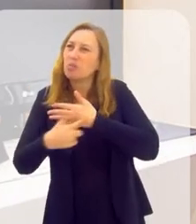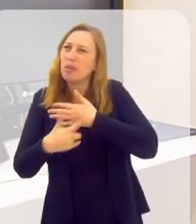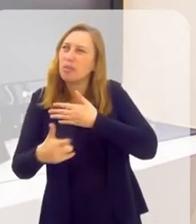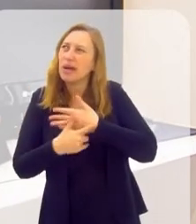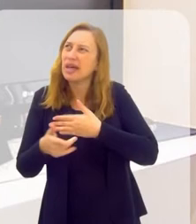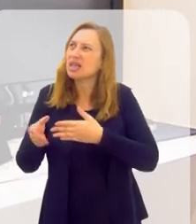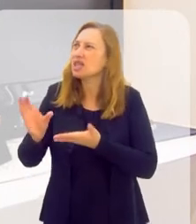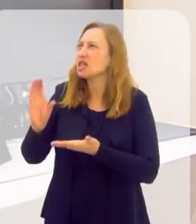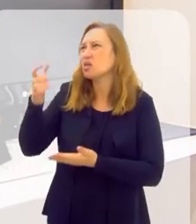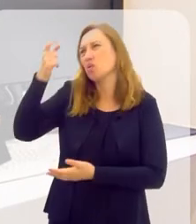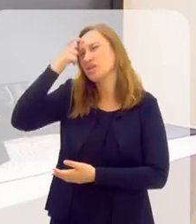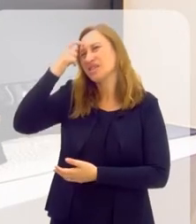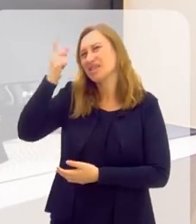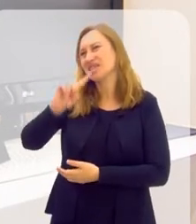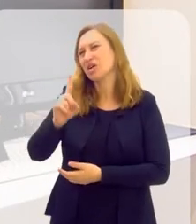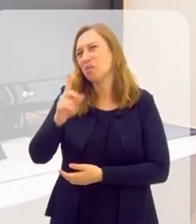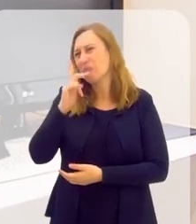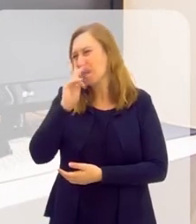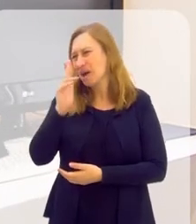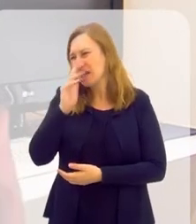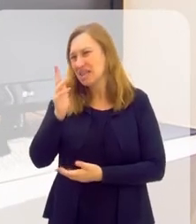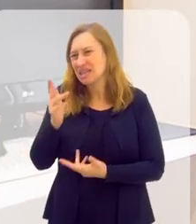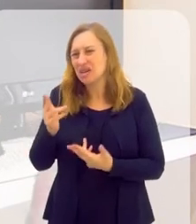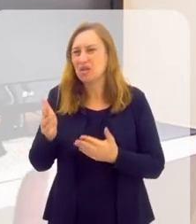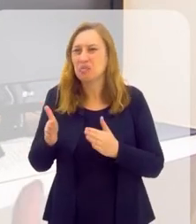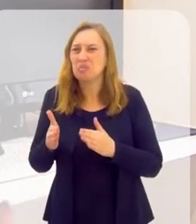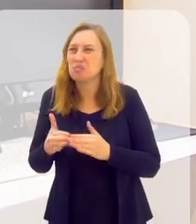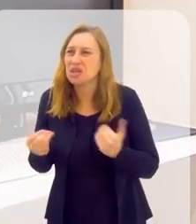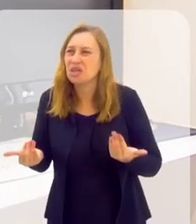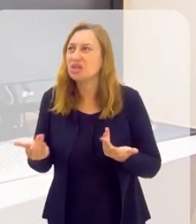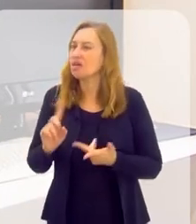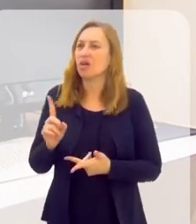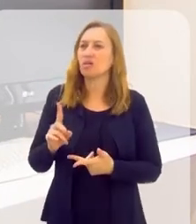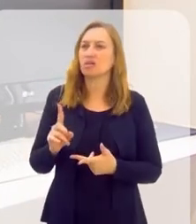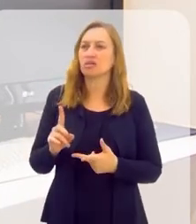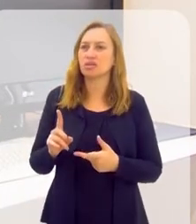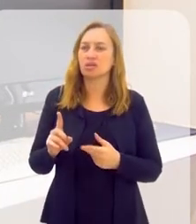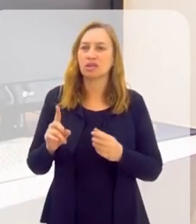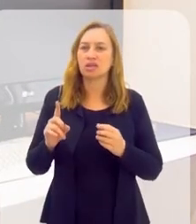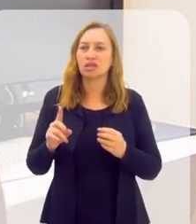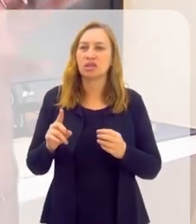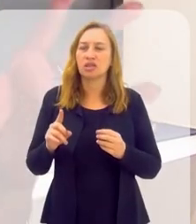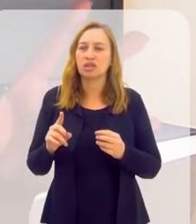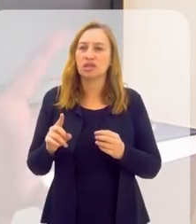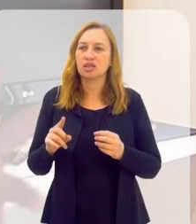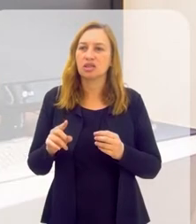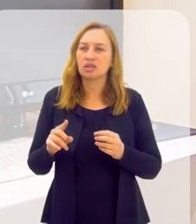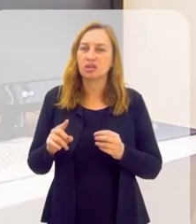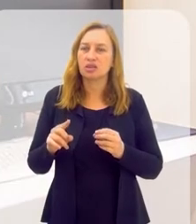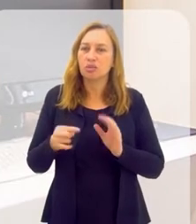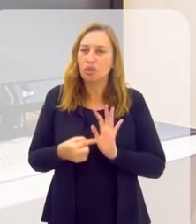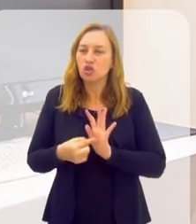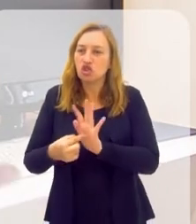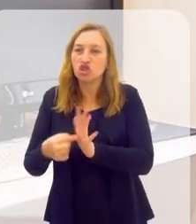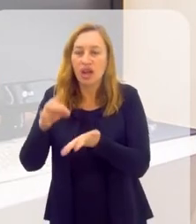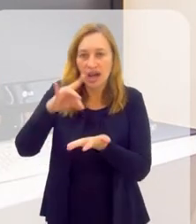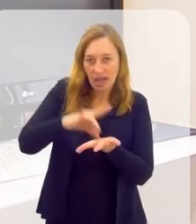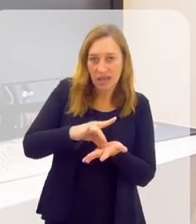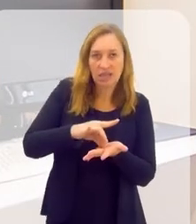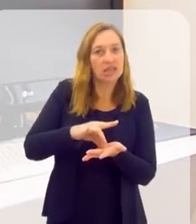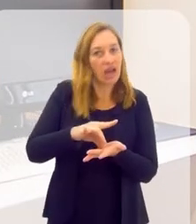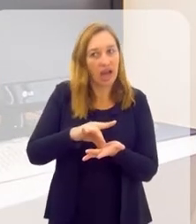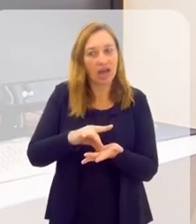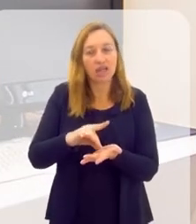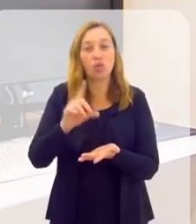de conscientização, porque dá a impressão que é uma coisa que é um favor, de abertura de olhos mesmo, de visão de